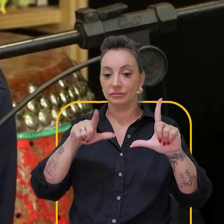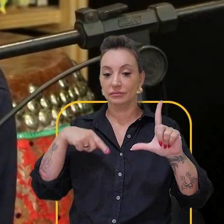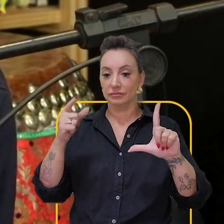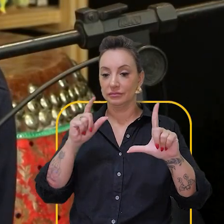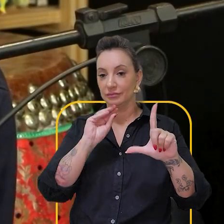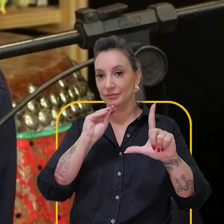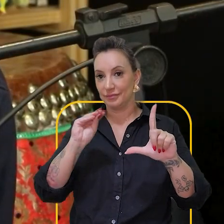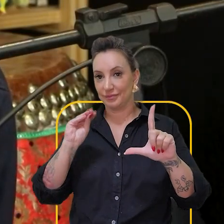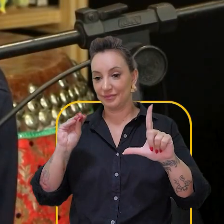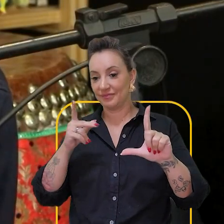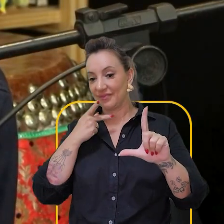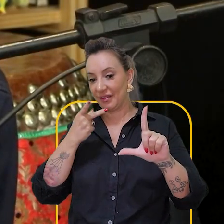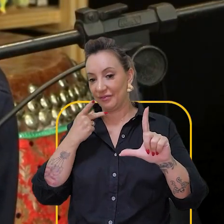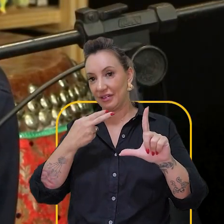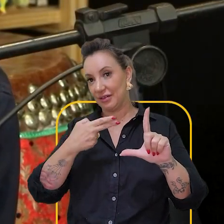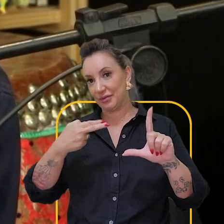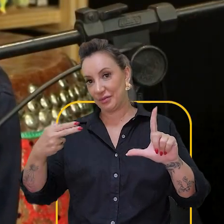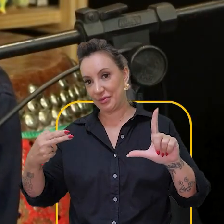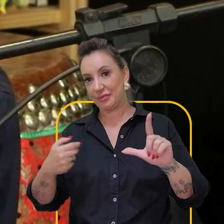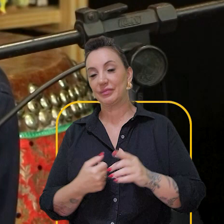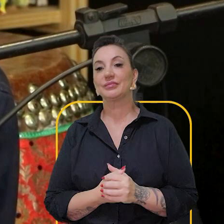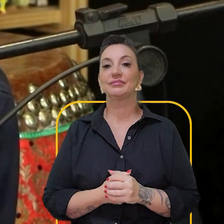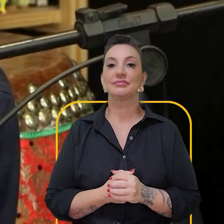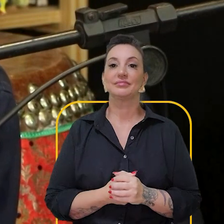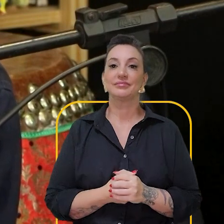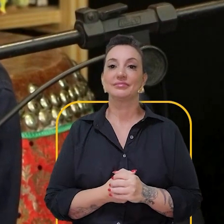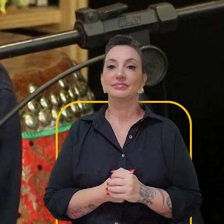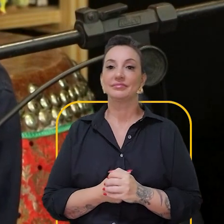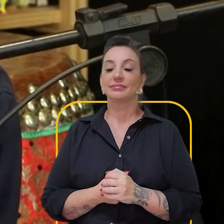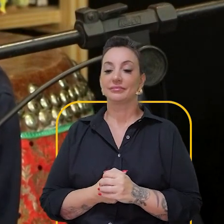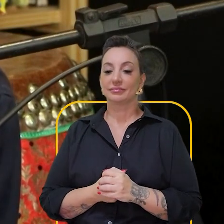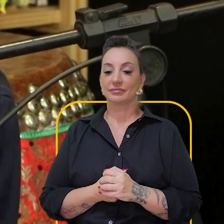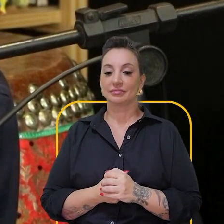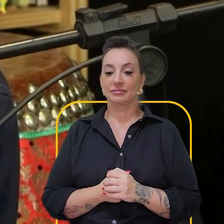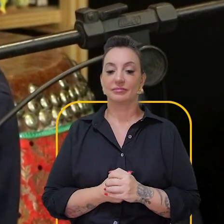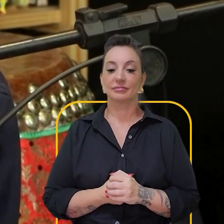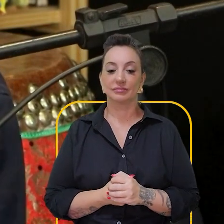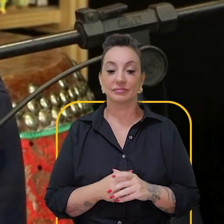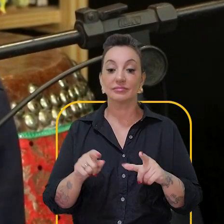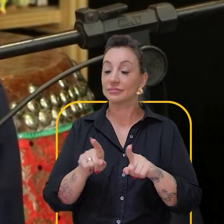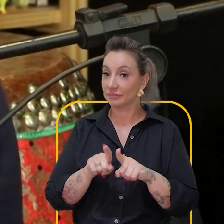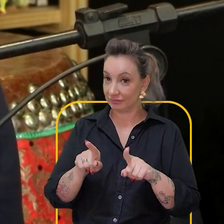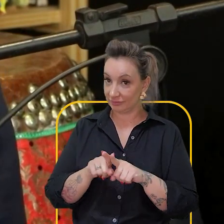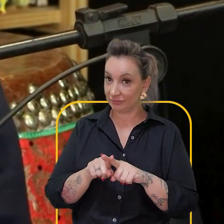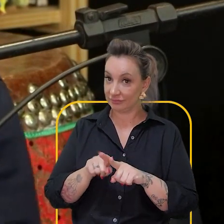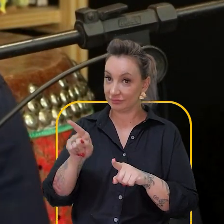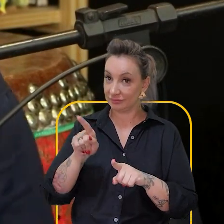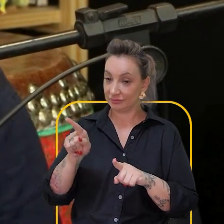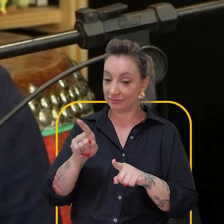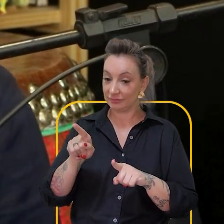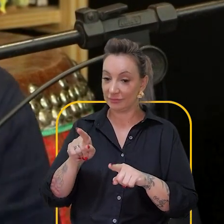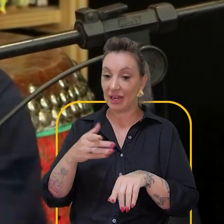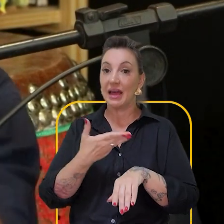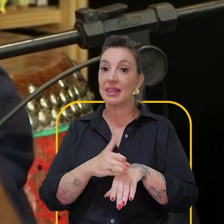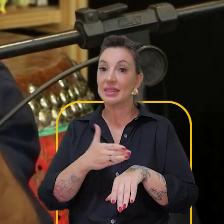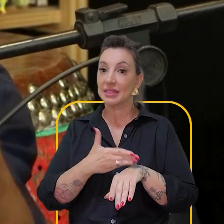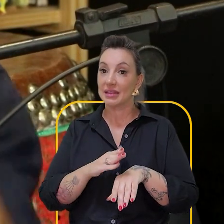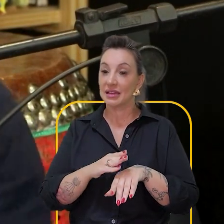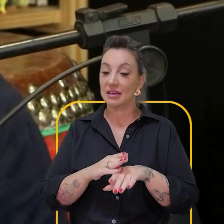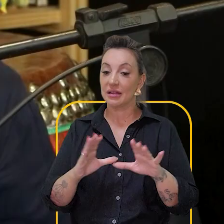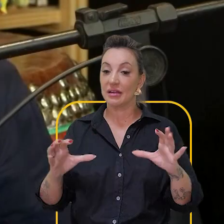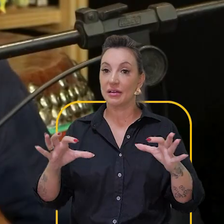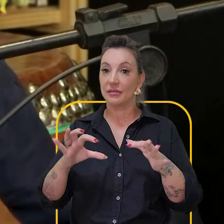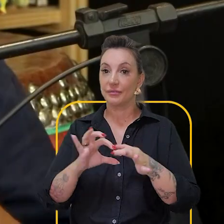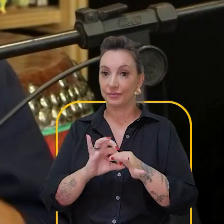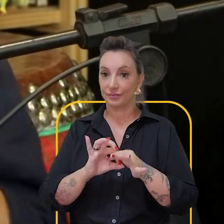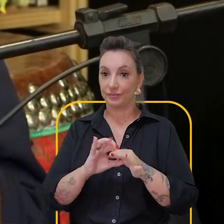sifu durbano foi técnico gerado a Confederação Brasileira de cung fu chu a cbkw por vários anos além de muitas outras